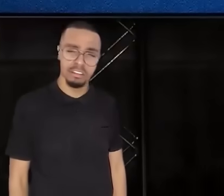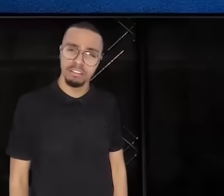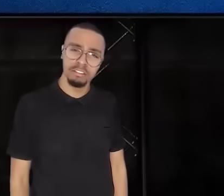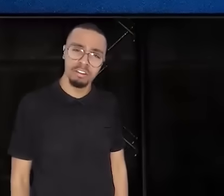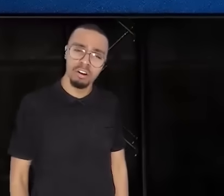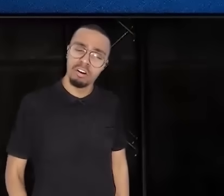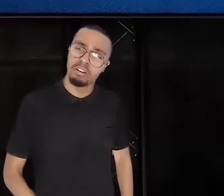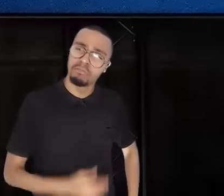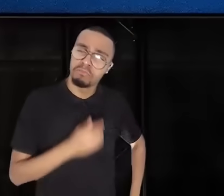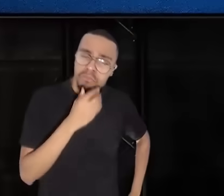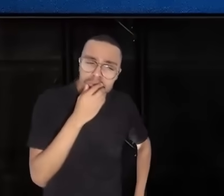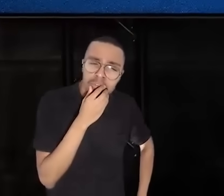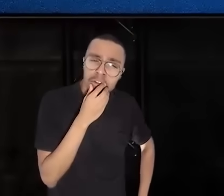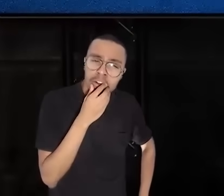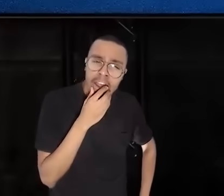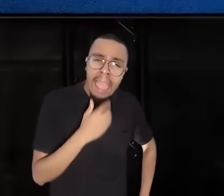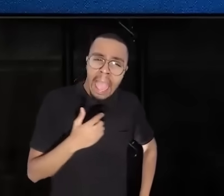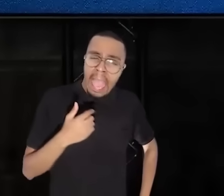400 anos.